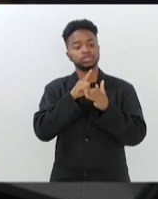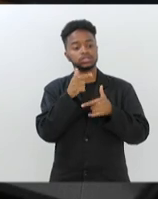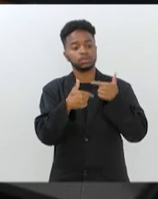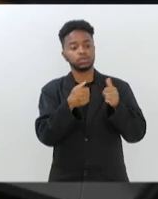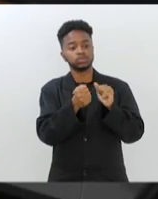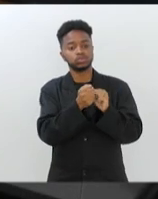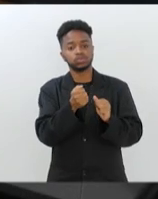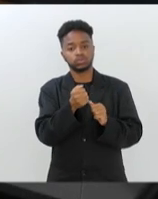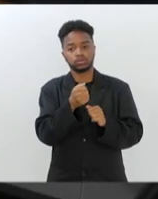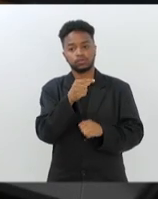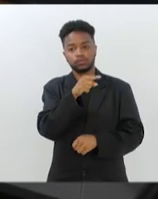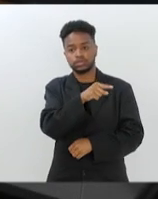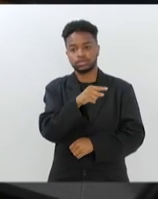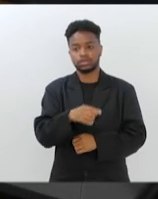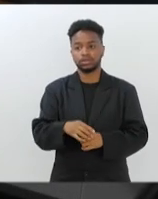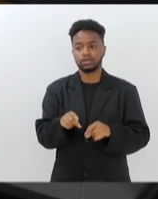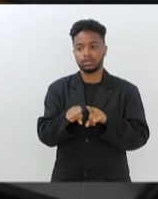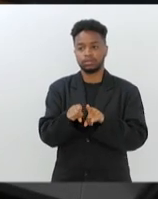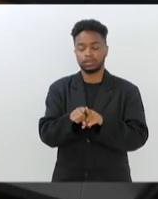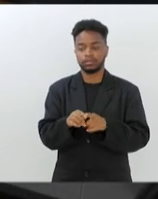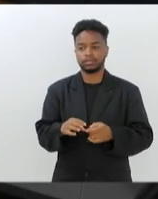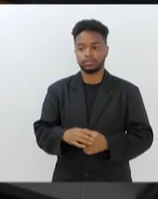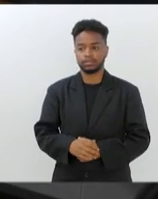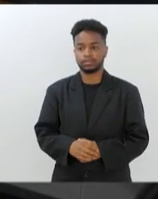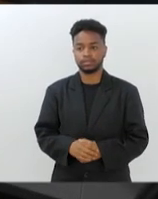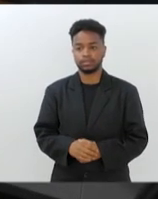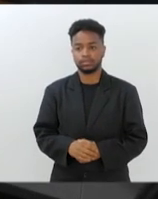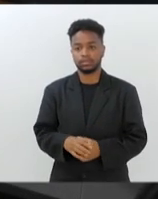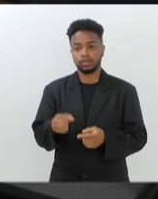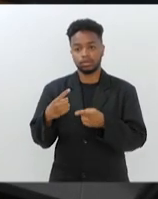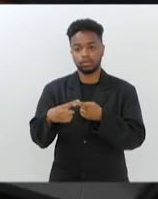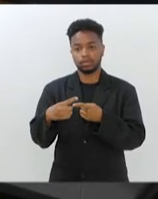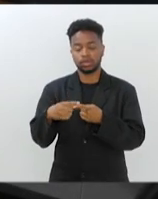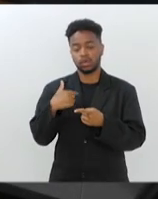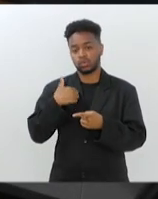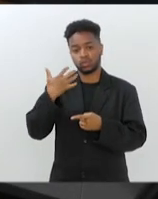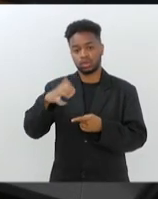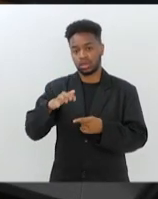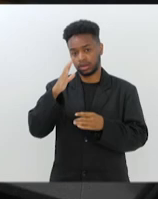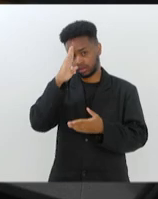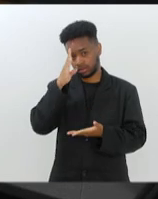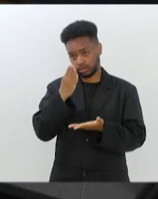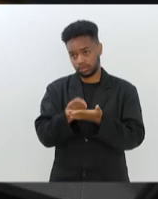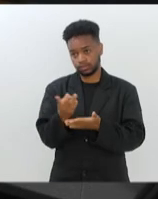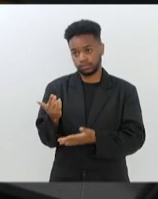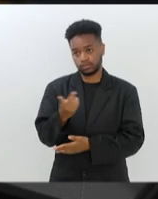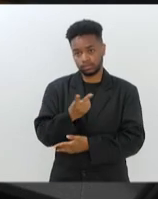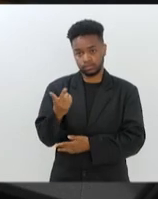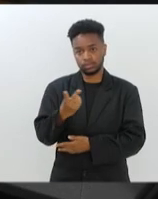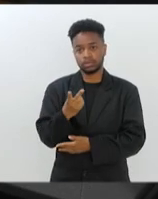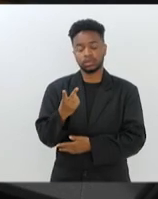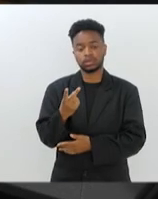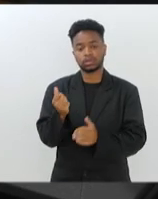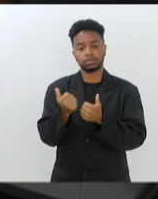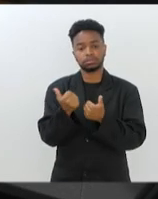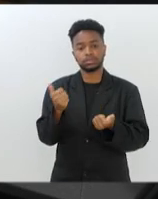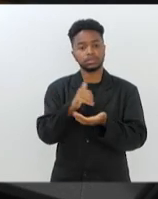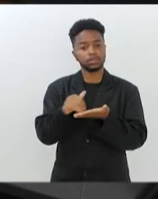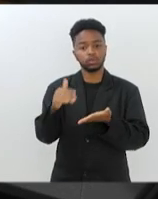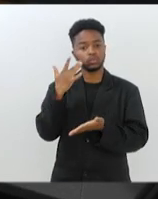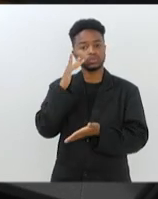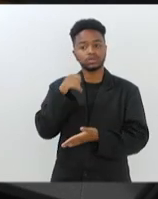foi o an do antecessor do seig Marques que aí eu também não quero crer que dois subsecretários de comunicação do Governo do Estado não saibam quem